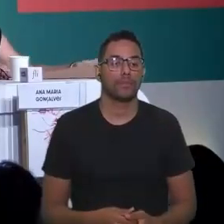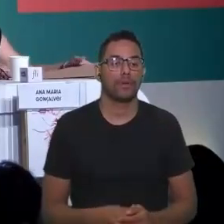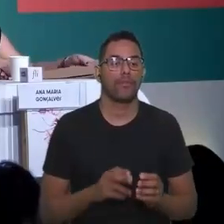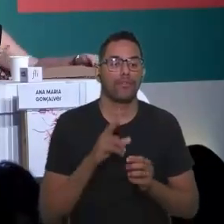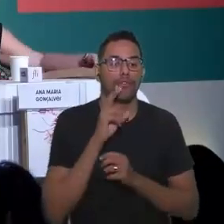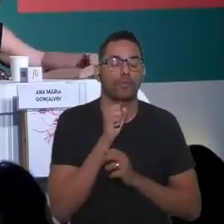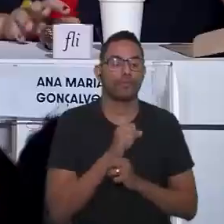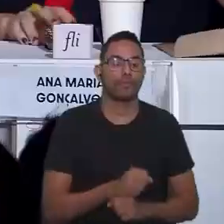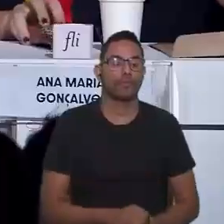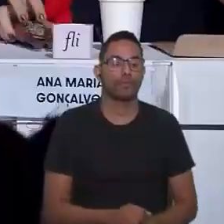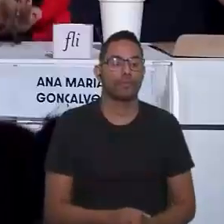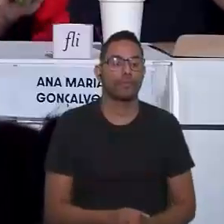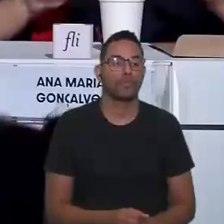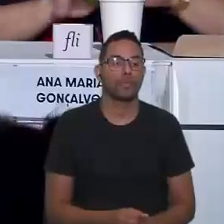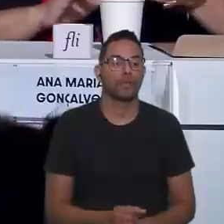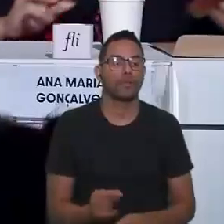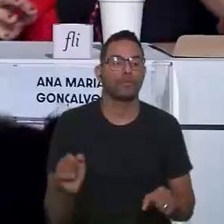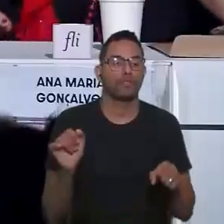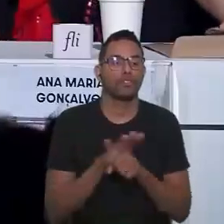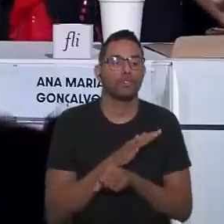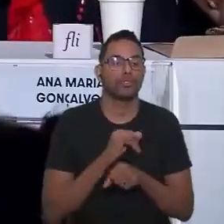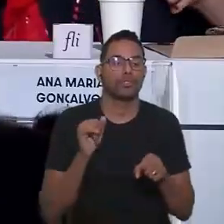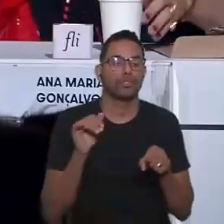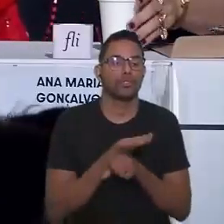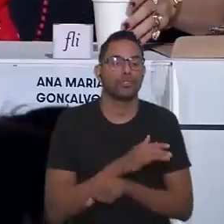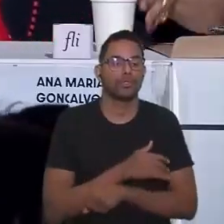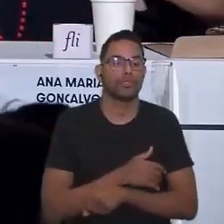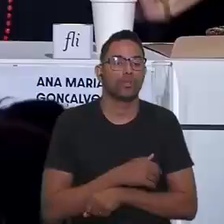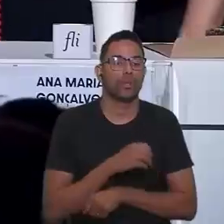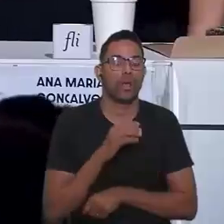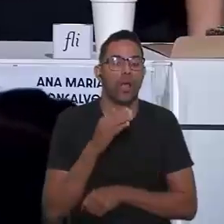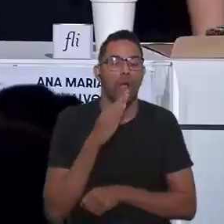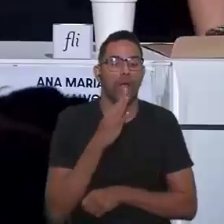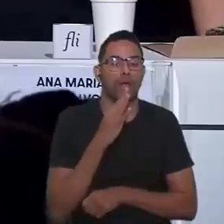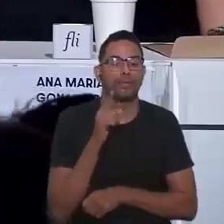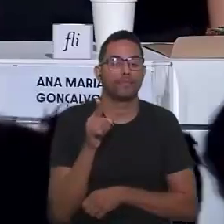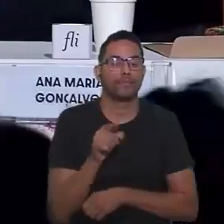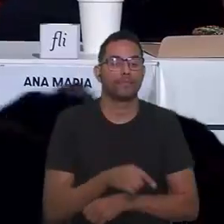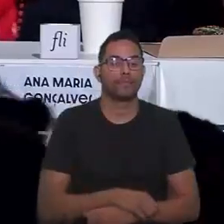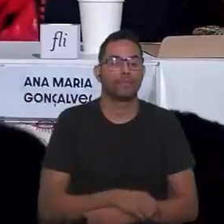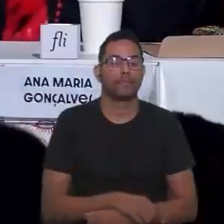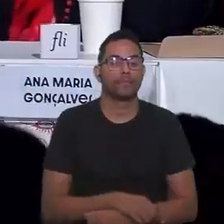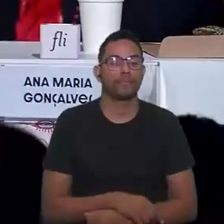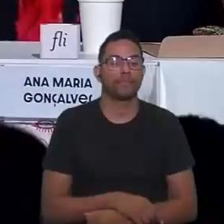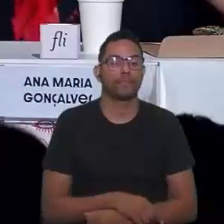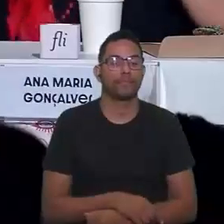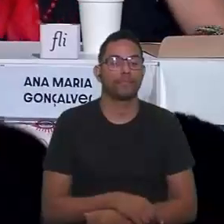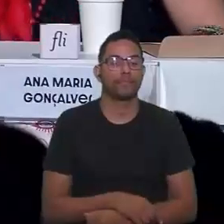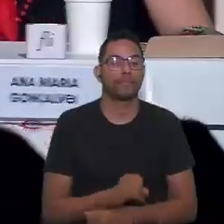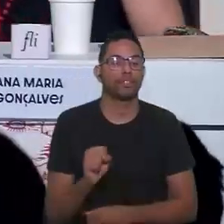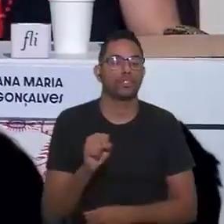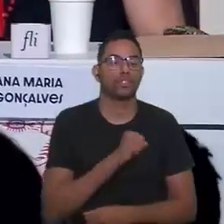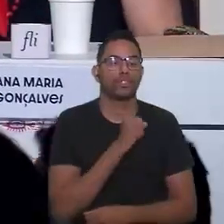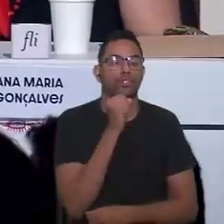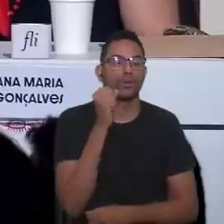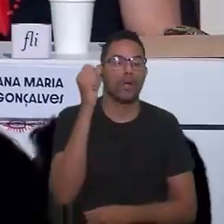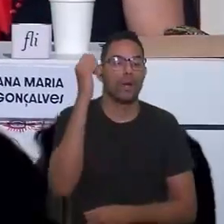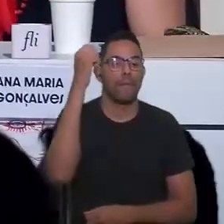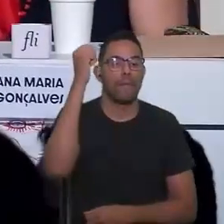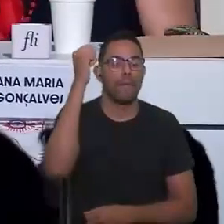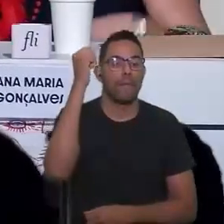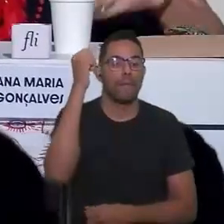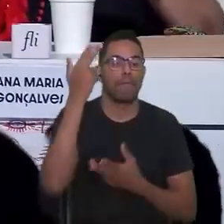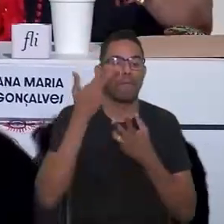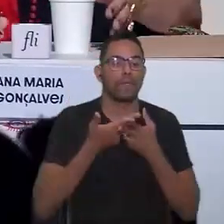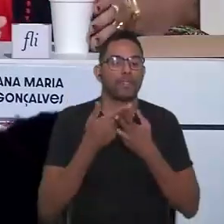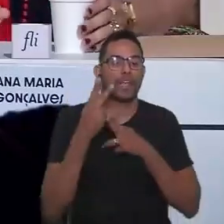E eu venho enchendo o saco dela desde que a conheci. Estou aporrinhando a paciência dela